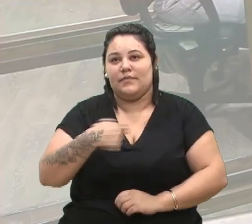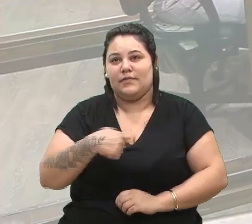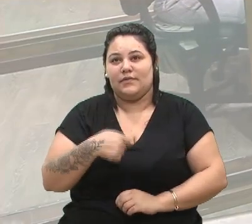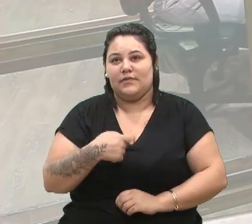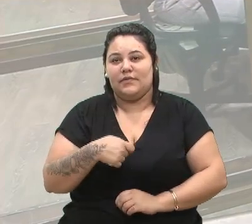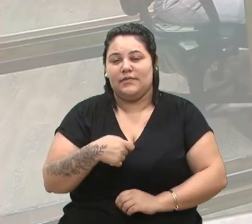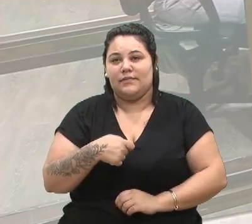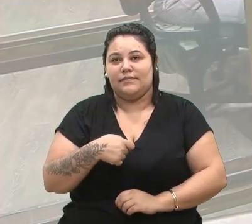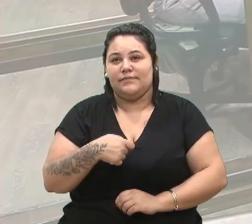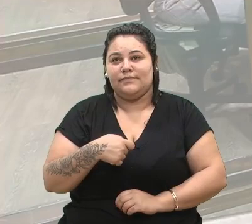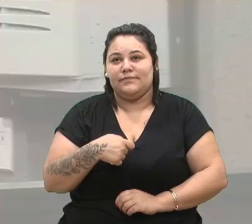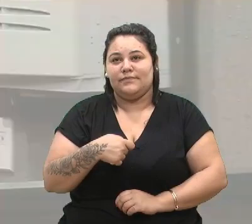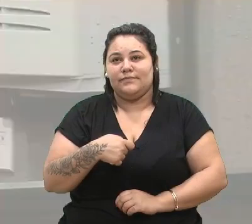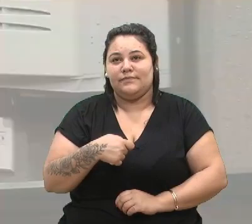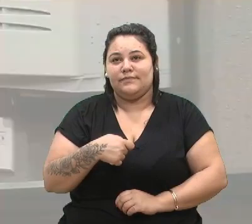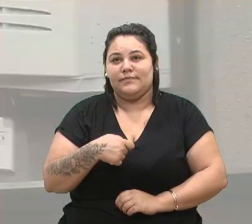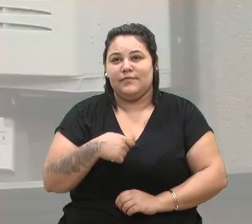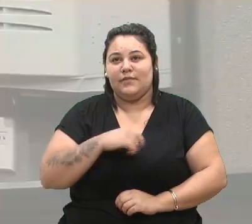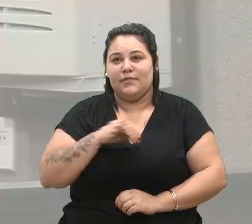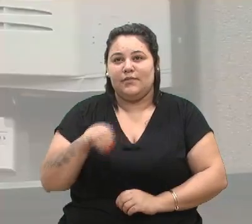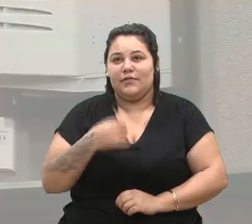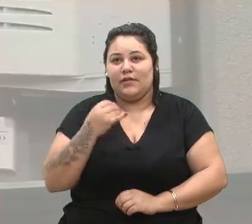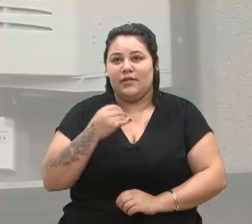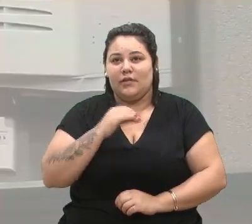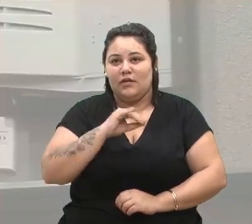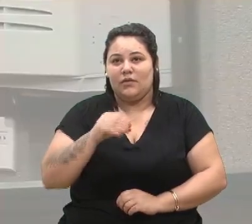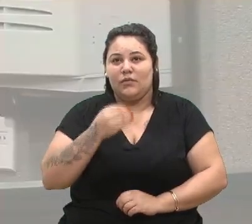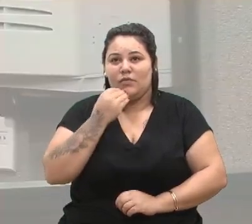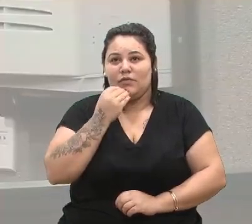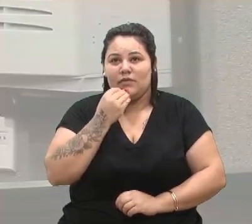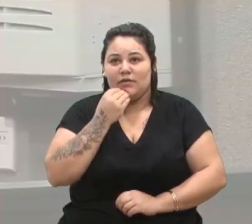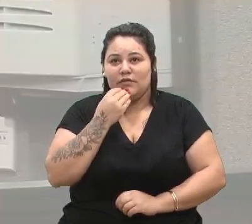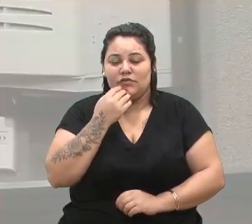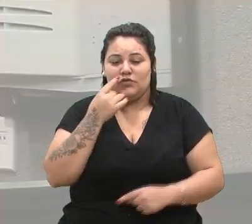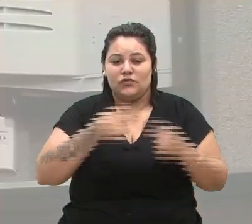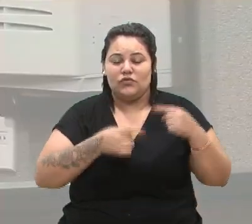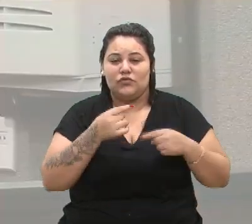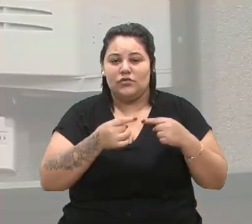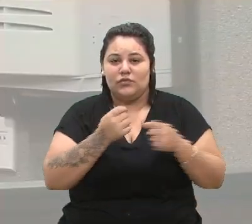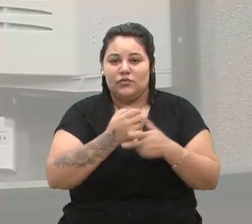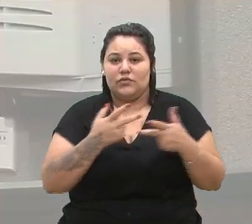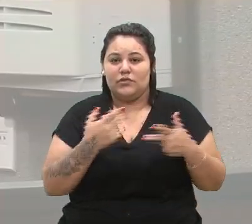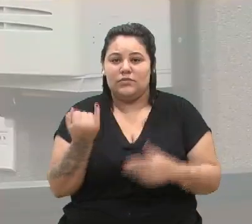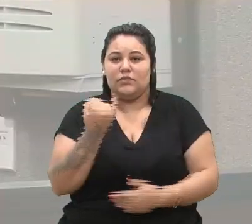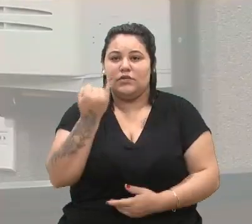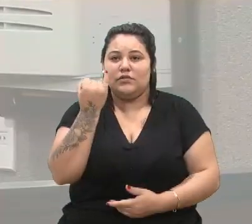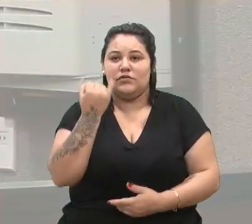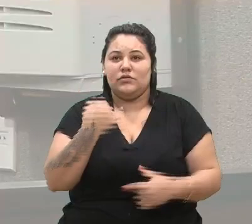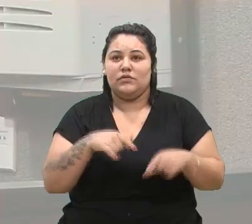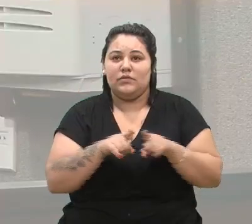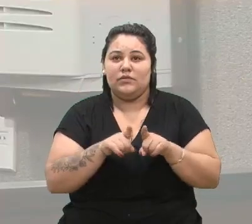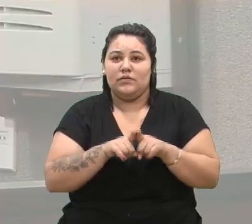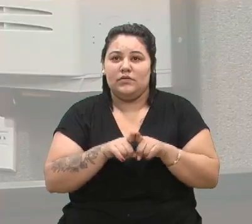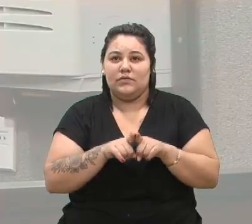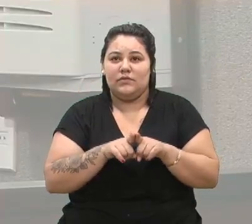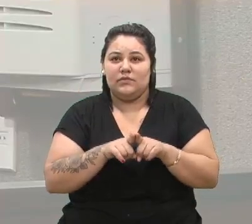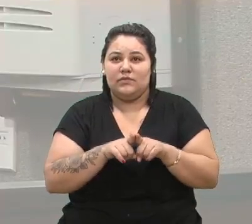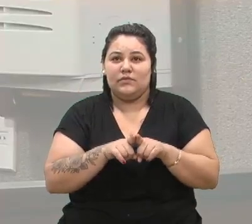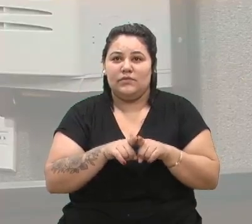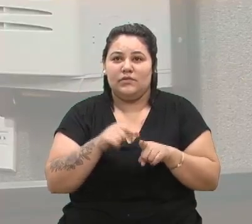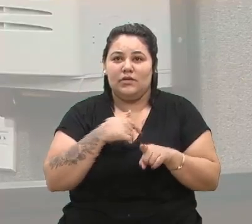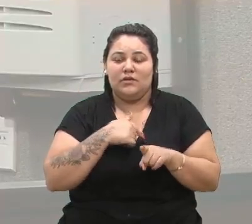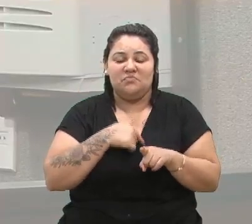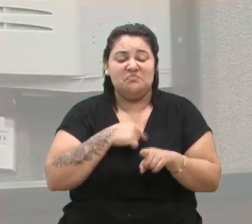furtar, de debater algo tão importante. Embora eu não tenha muito simpatia por